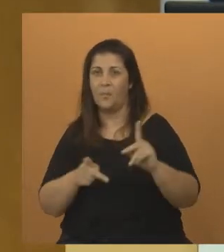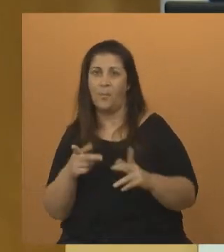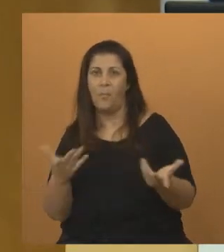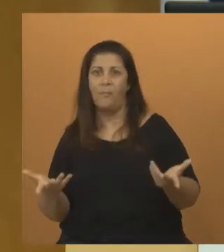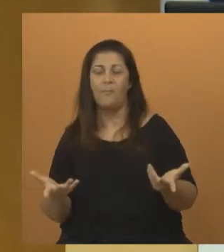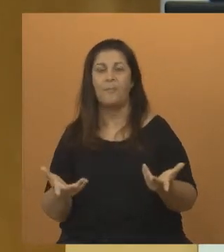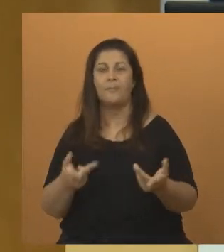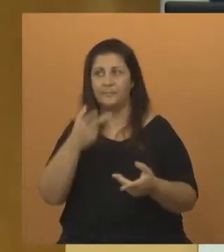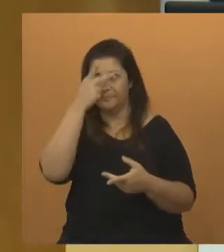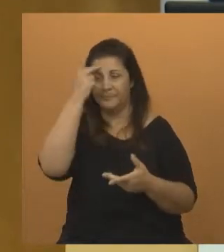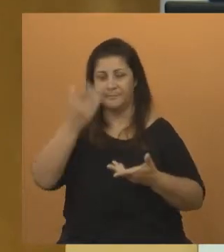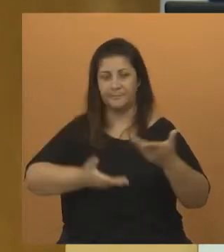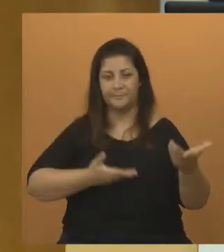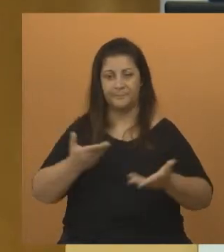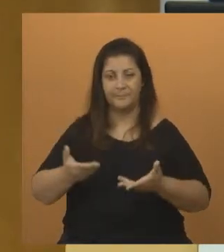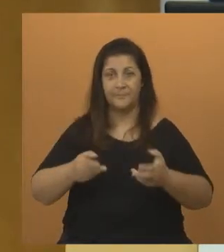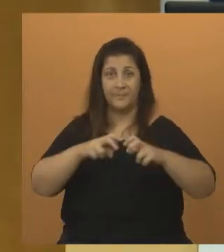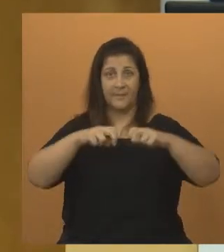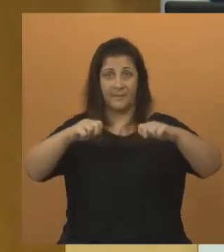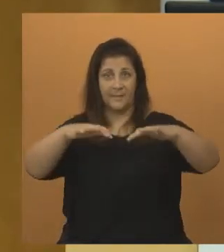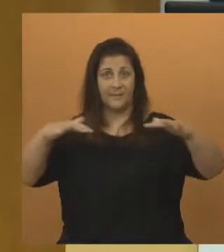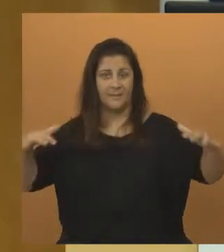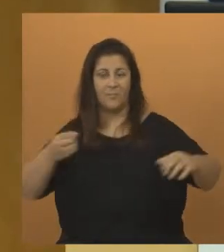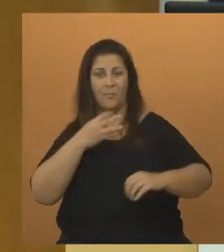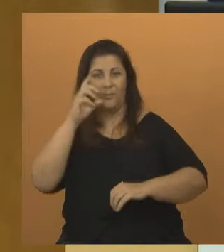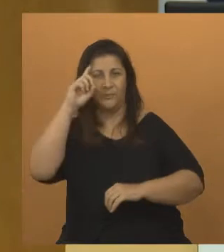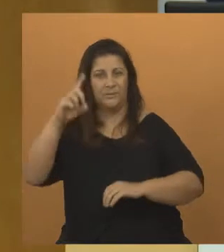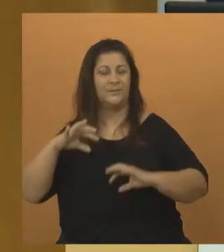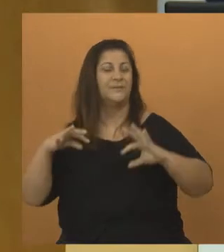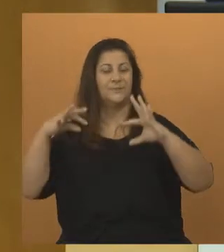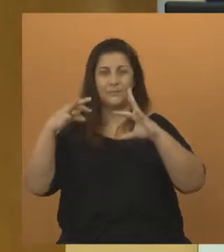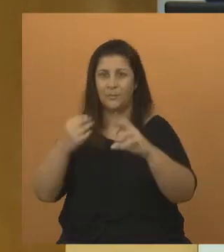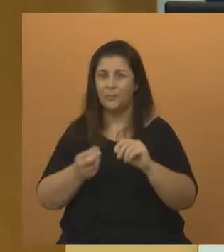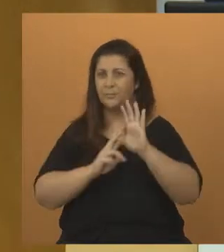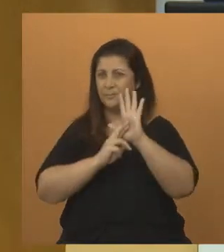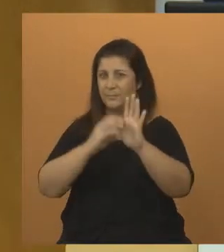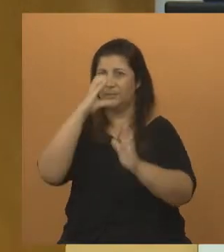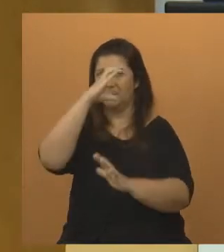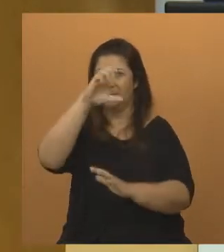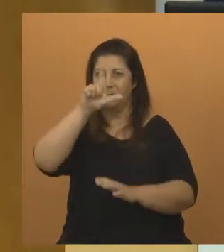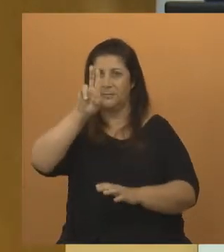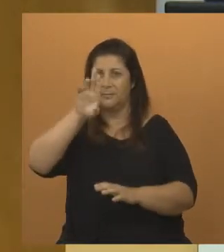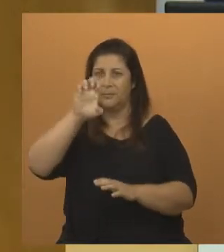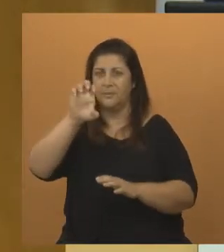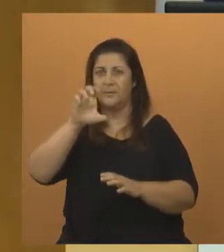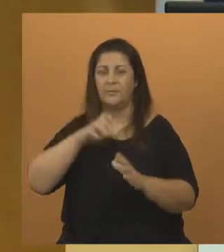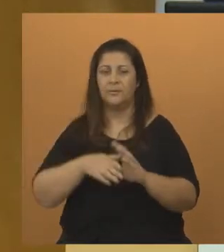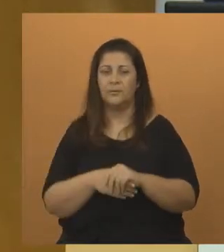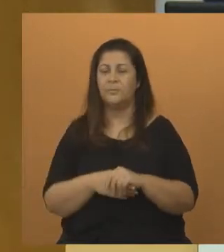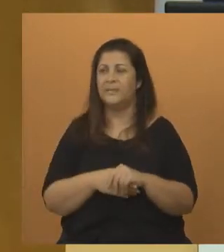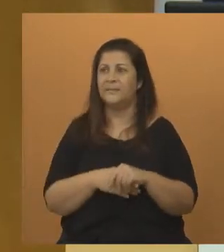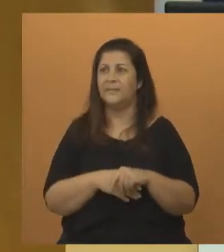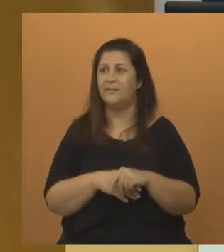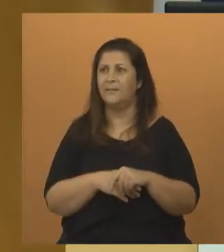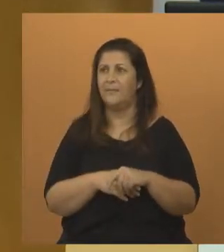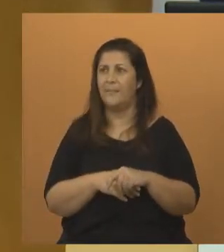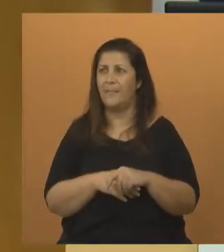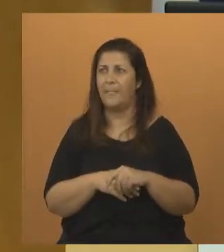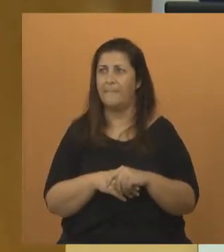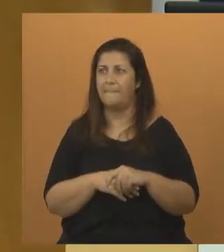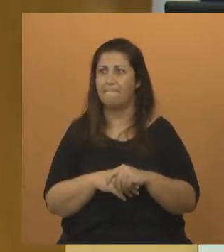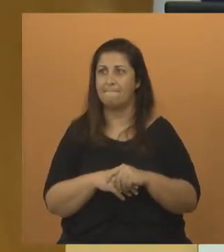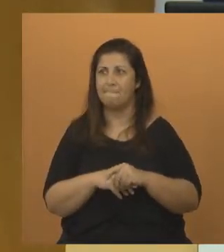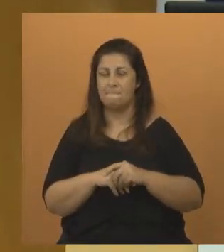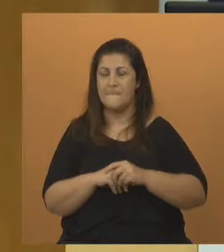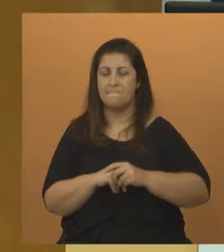assessores, pessoal da galeria aí, meu muito bom dia a todos, os representantes dos clubes, meu muito bom dia a todos. Eu gostaria também